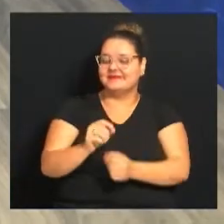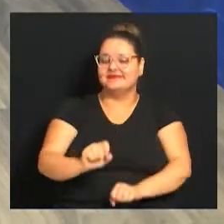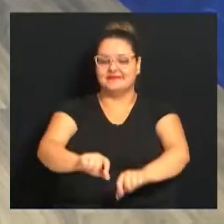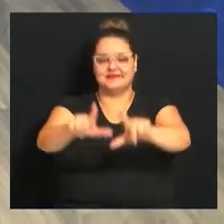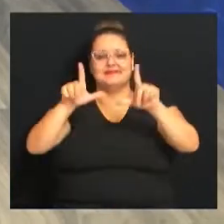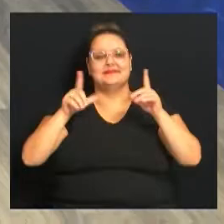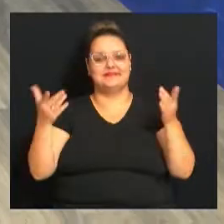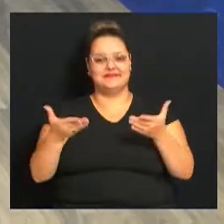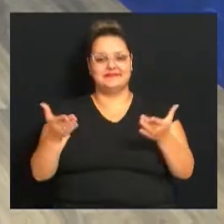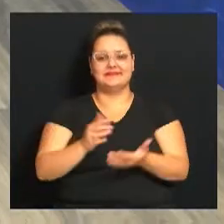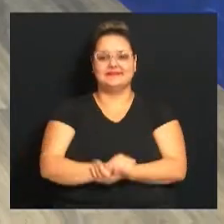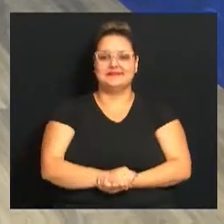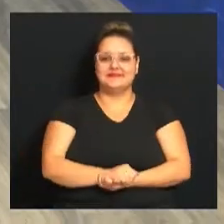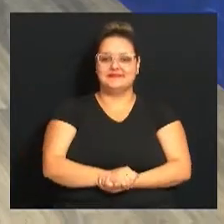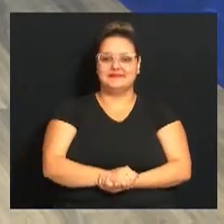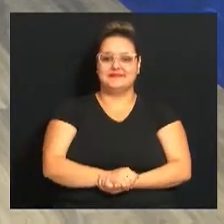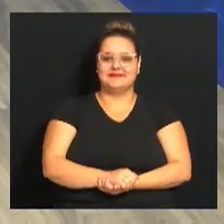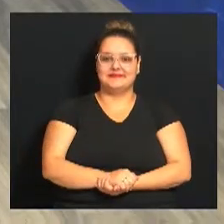destaques de hoje.